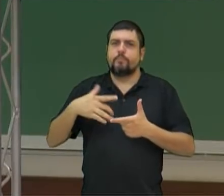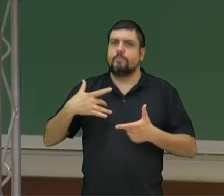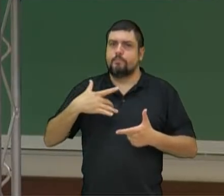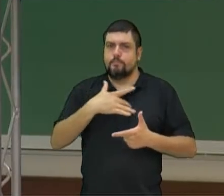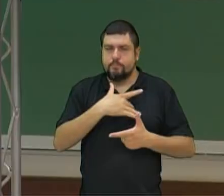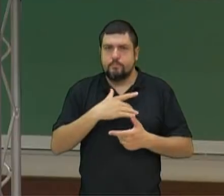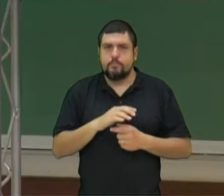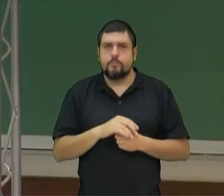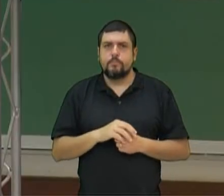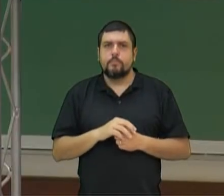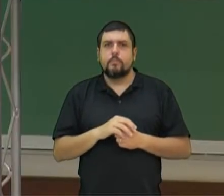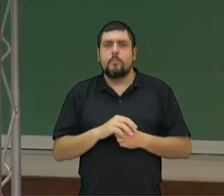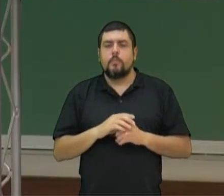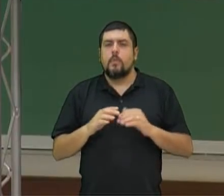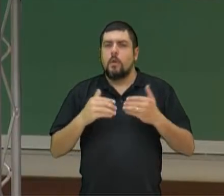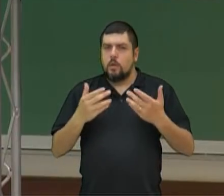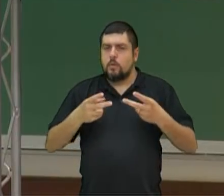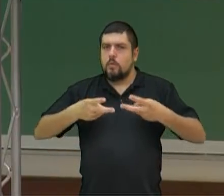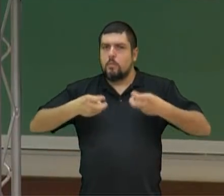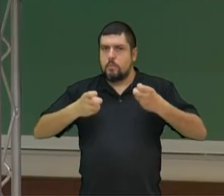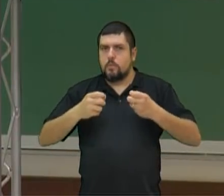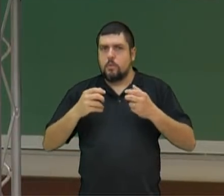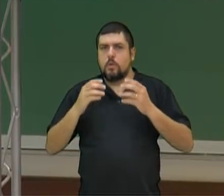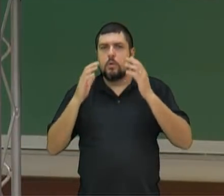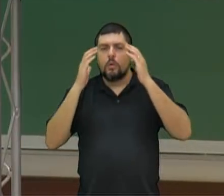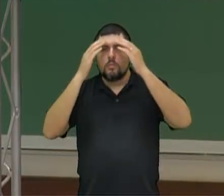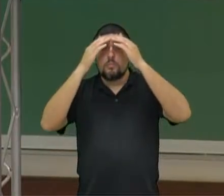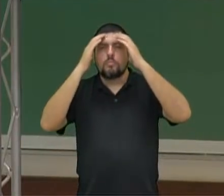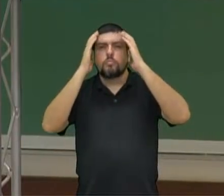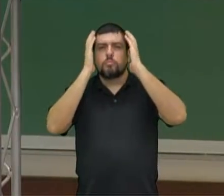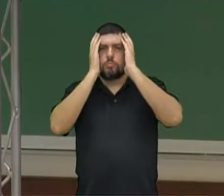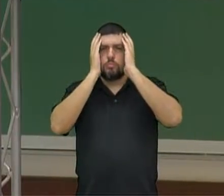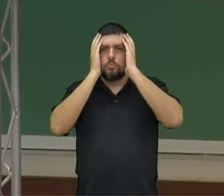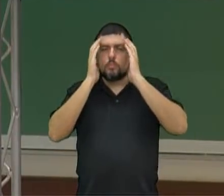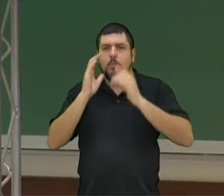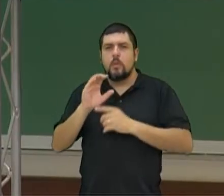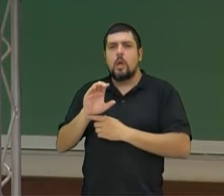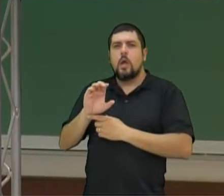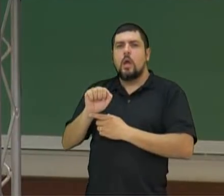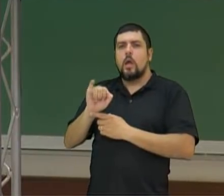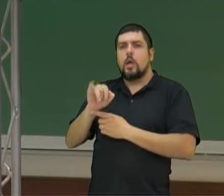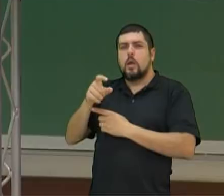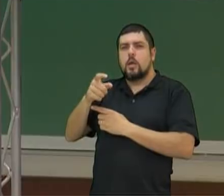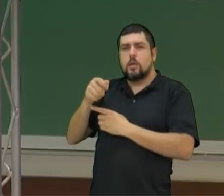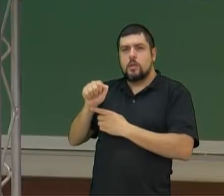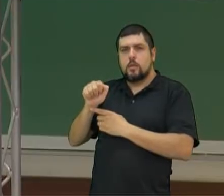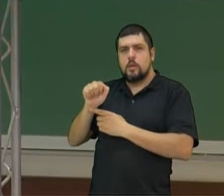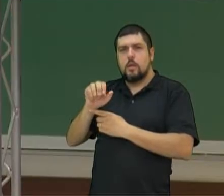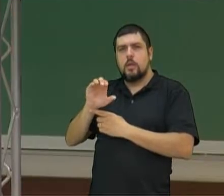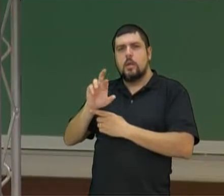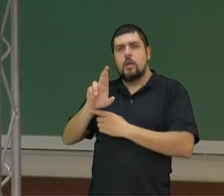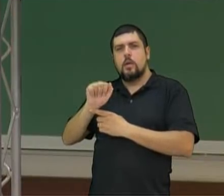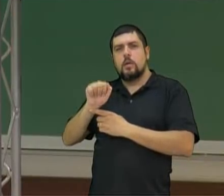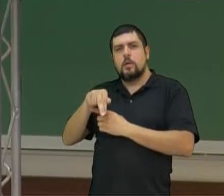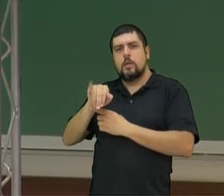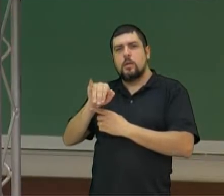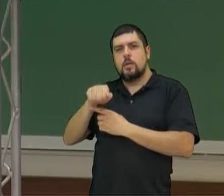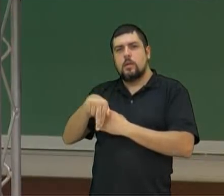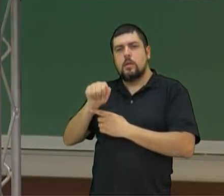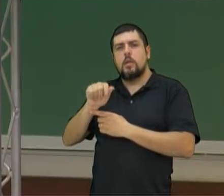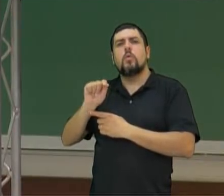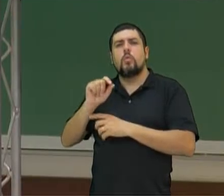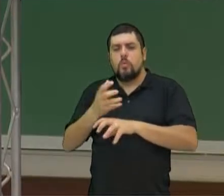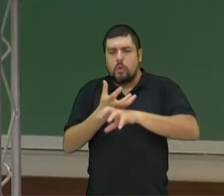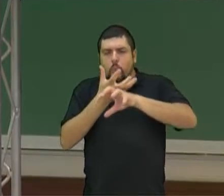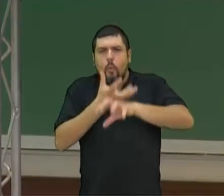vocês percebem que nós temos a caixa craniana. Ou seja, são conjuntos de ossos que protegem algo